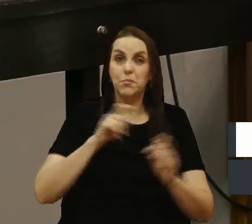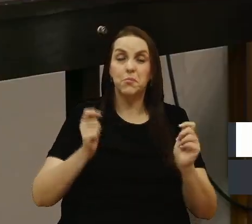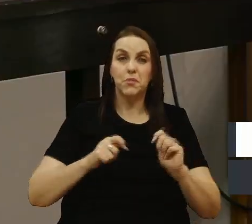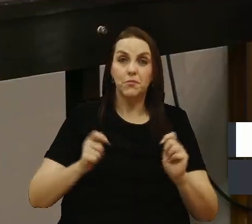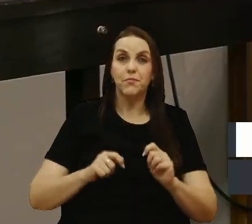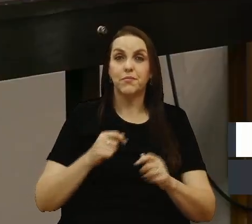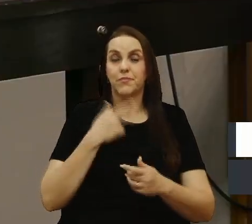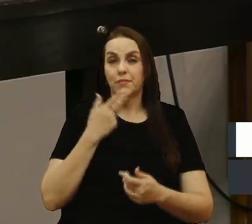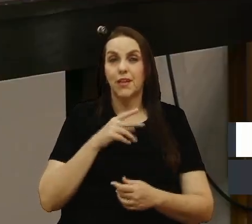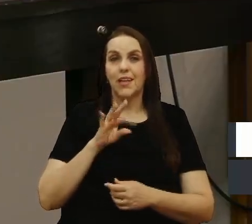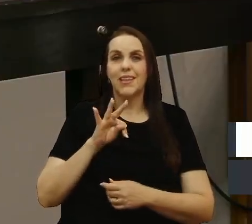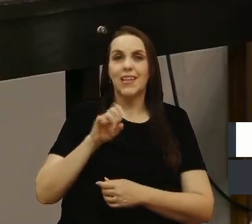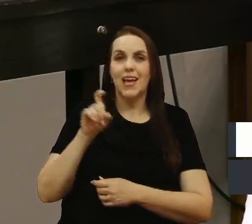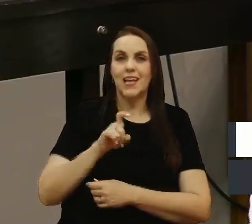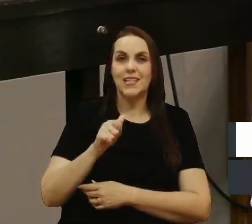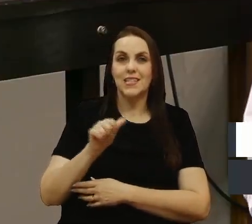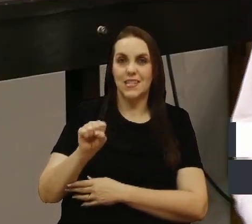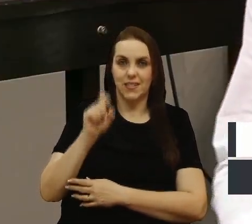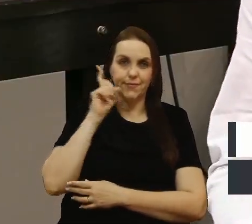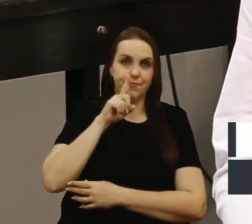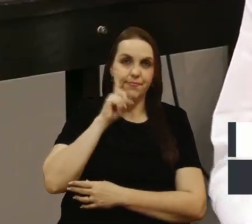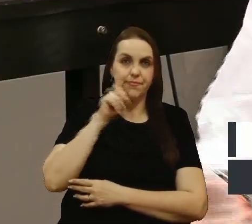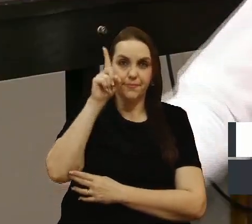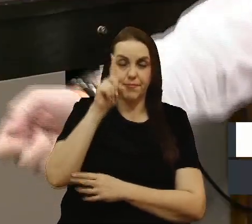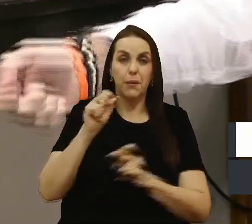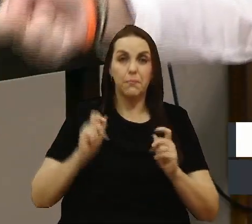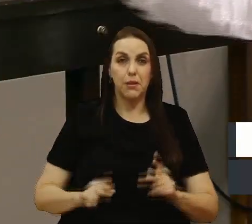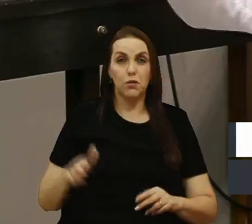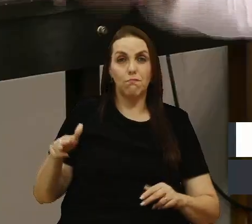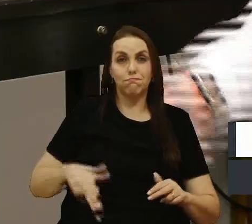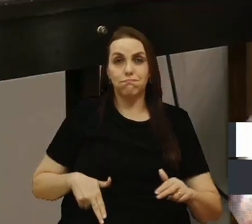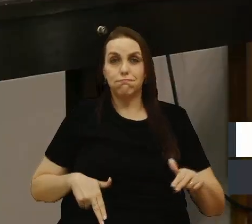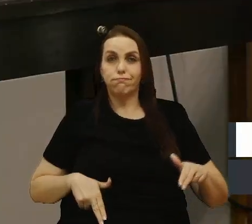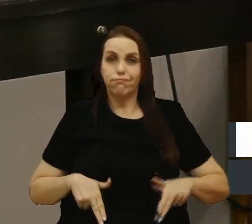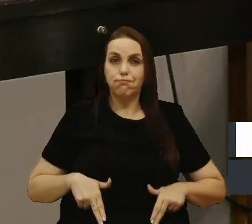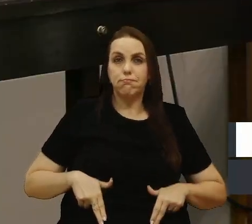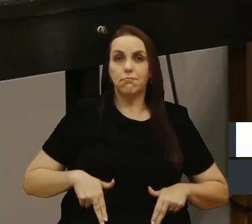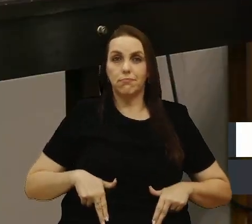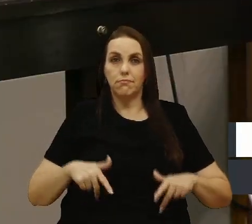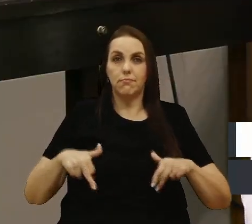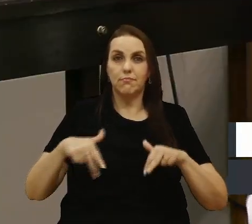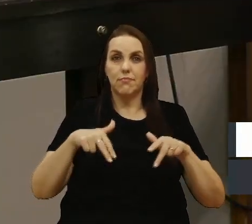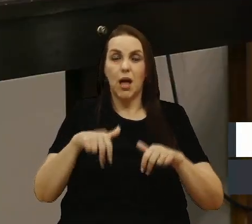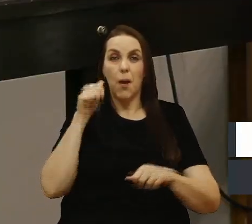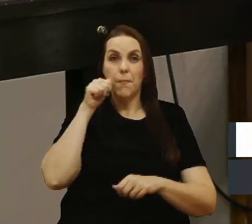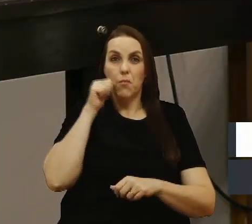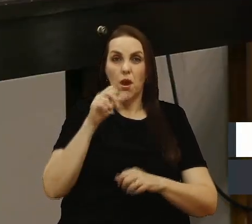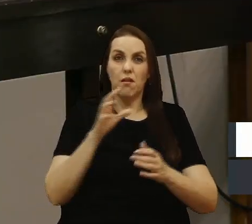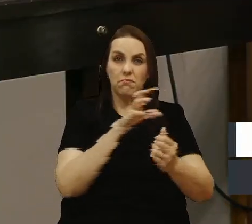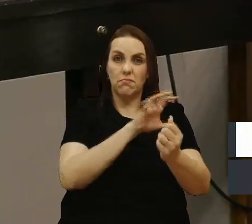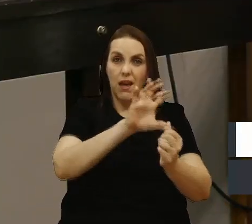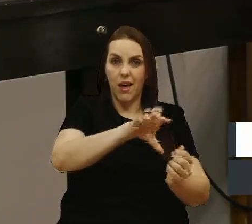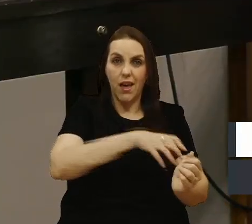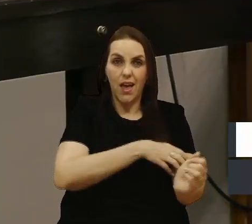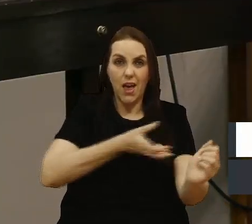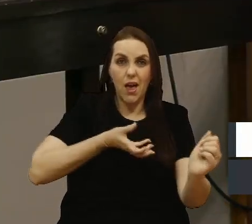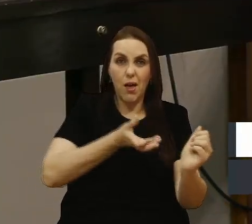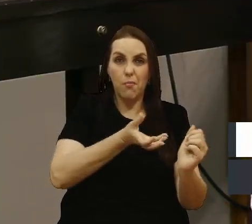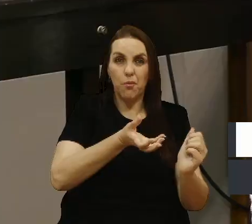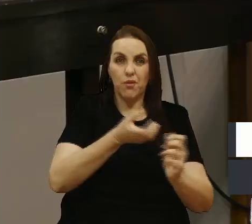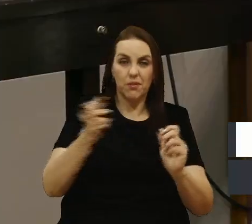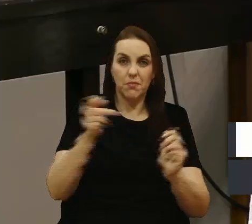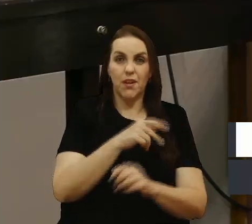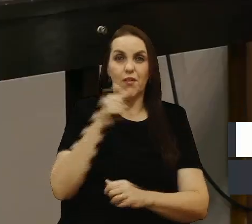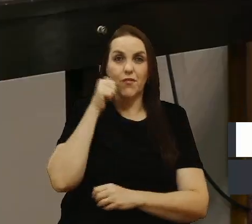no Texas, onde o pessoal anda até de forma ostensiva com arma de fogo, e as mulheres, sim, ali eu chamo de empoderamento feminino, vereador Caleb, quando ela